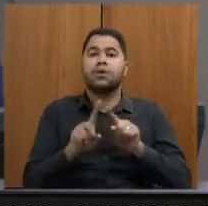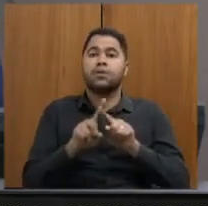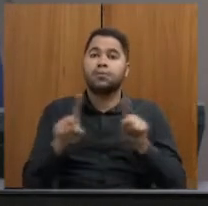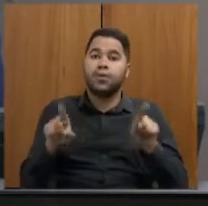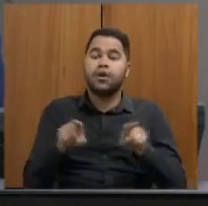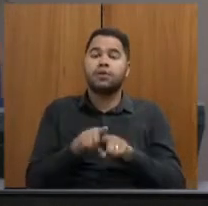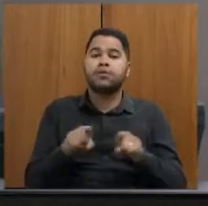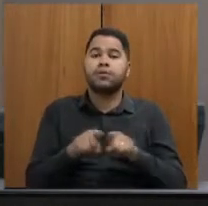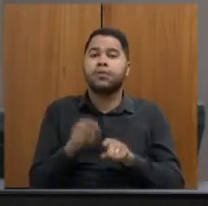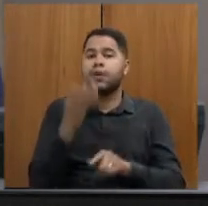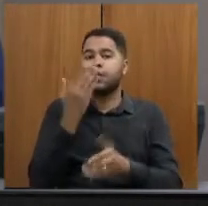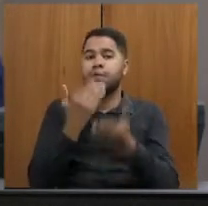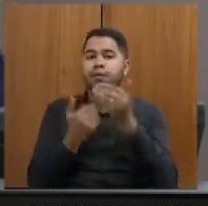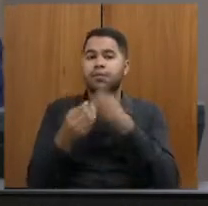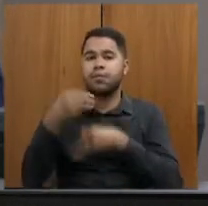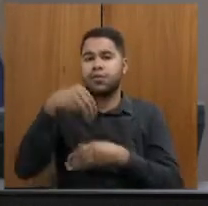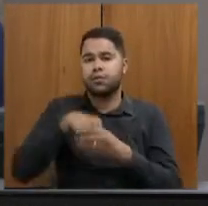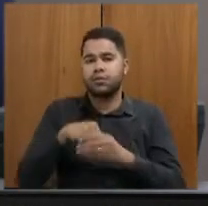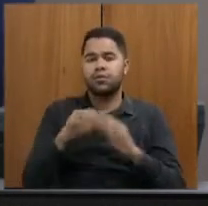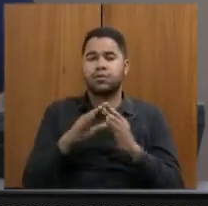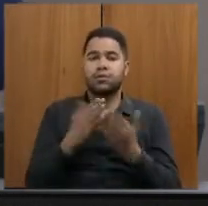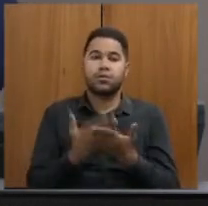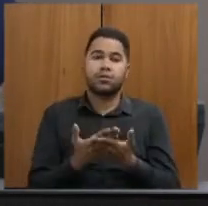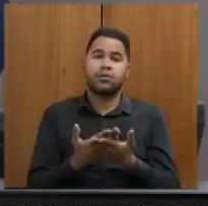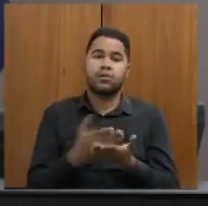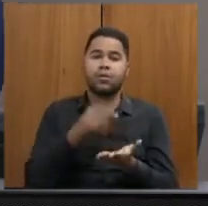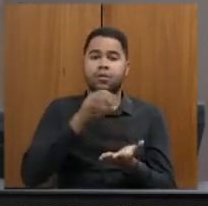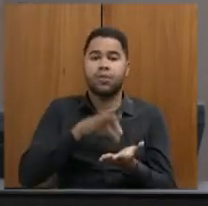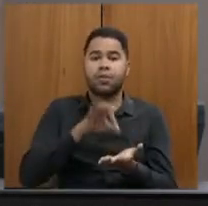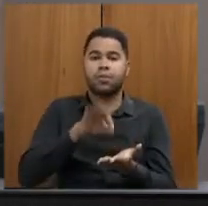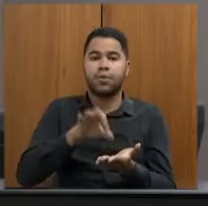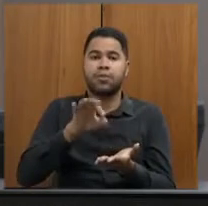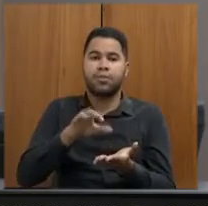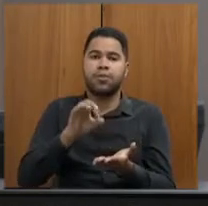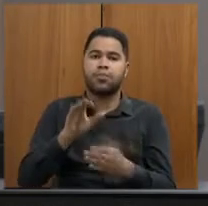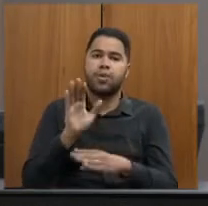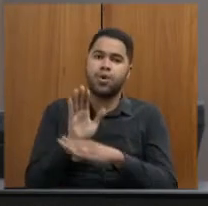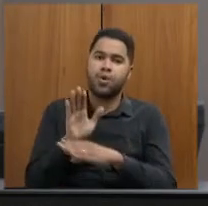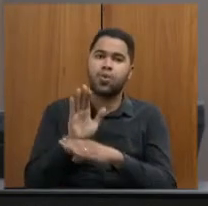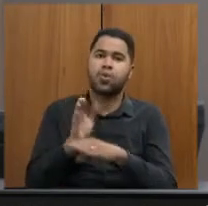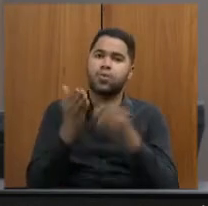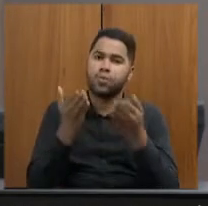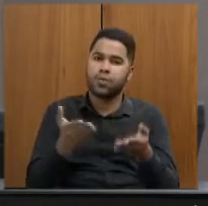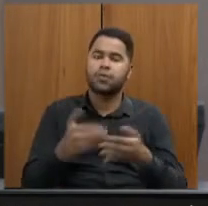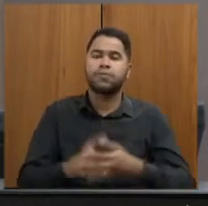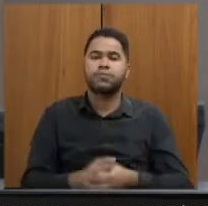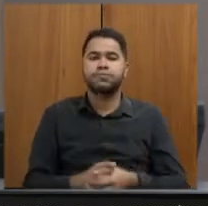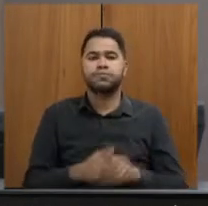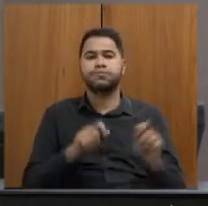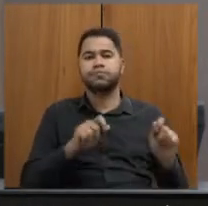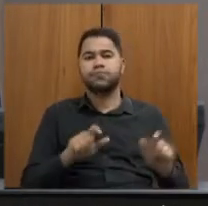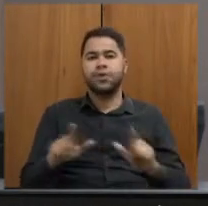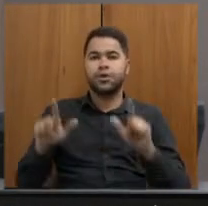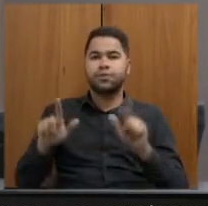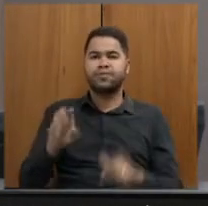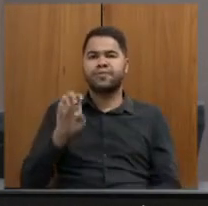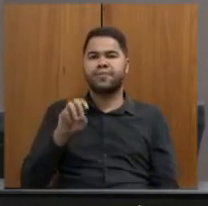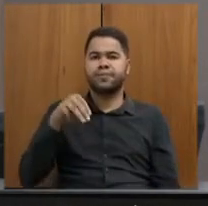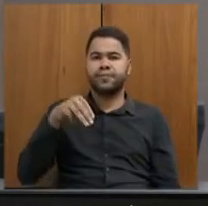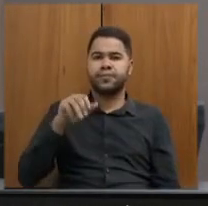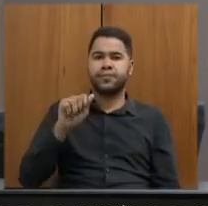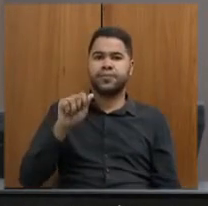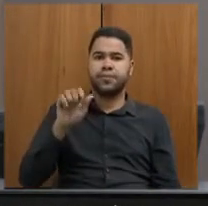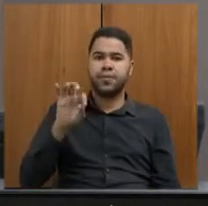também se alimentam na escola e Agricultura Familiar tá contribuindo para isso pode passar por favor e ainda não é matéria a